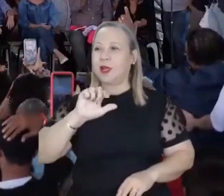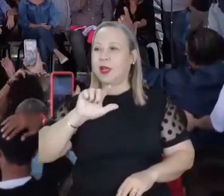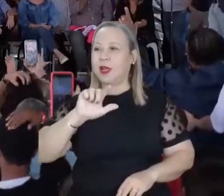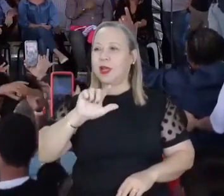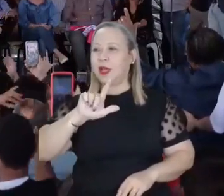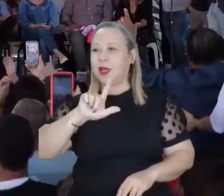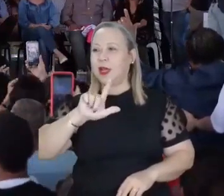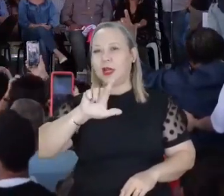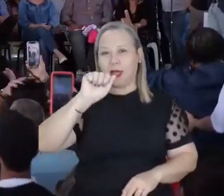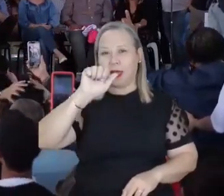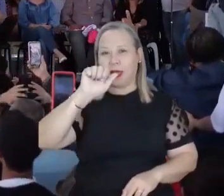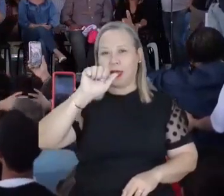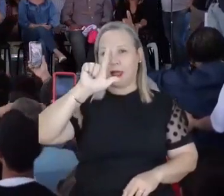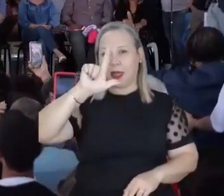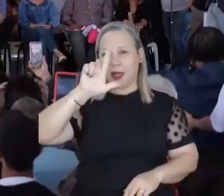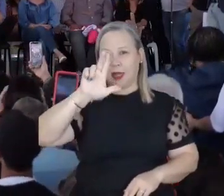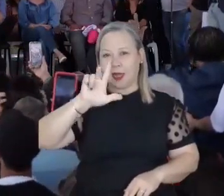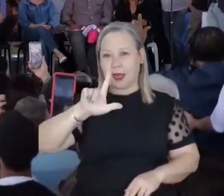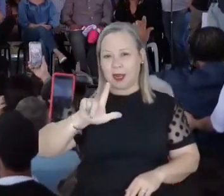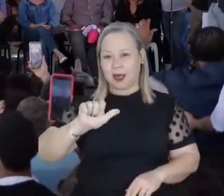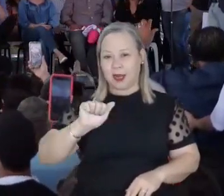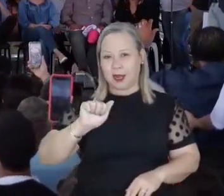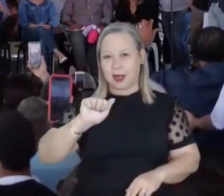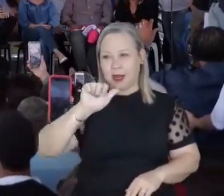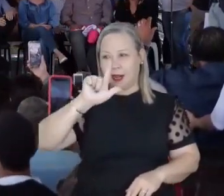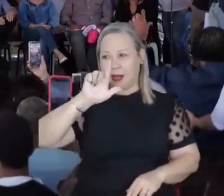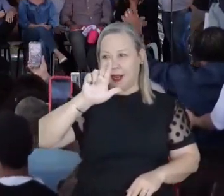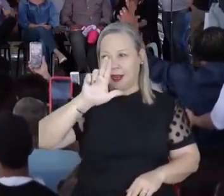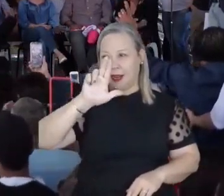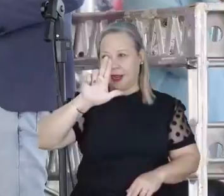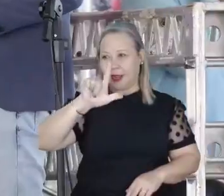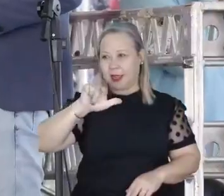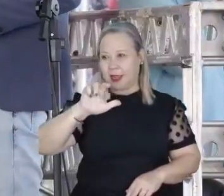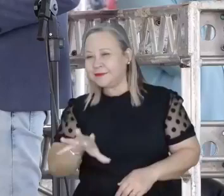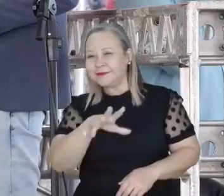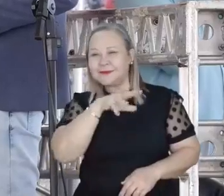Que festa linda e que cheirinho bom de primeiro turno, hein?